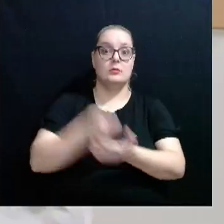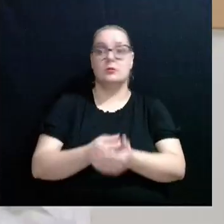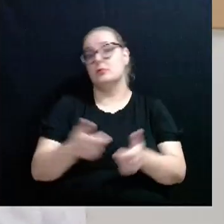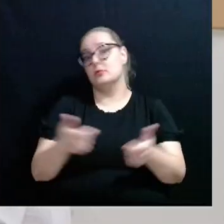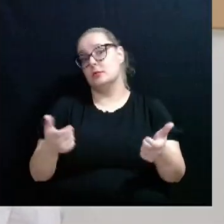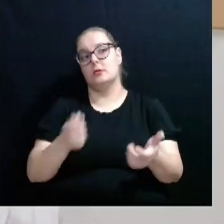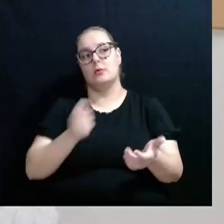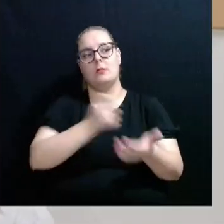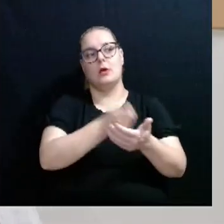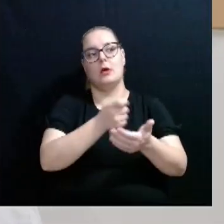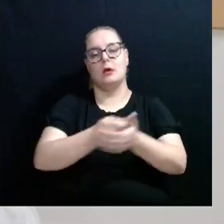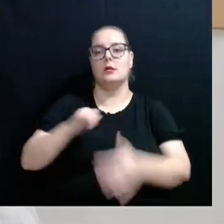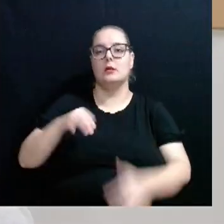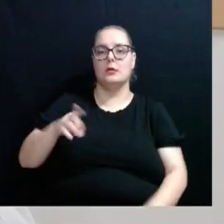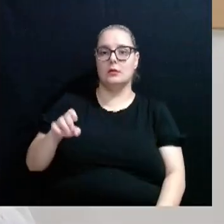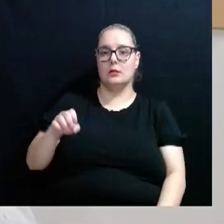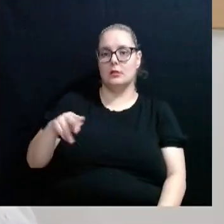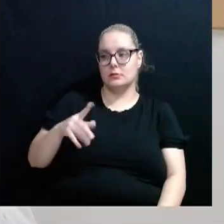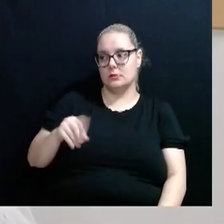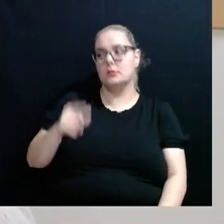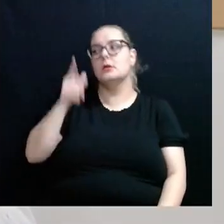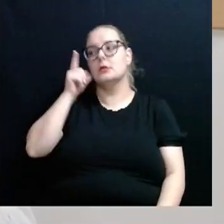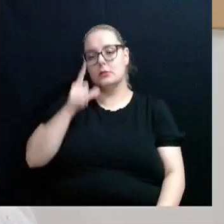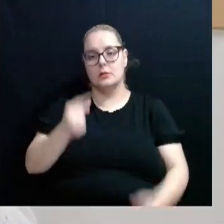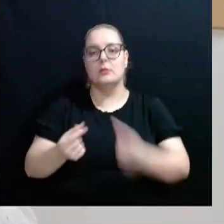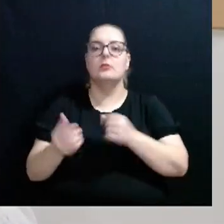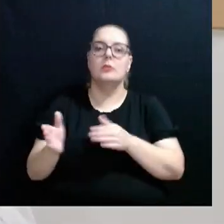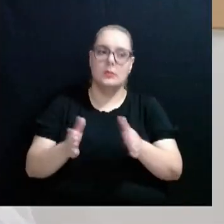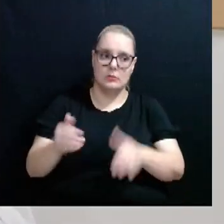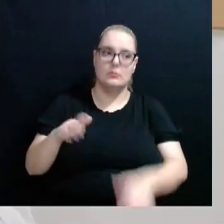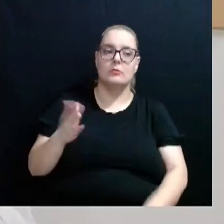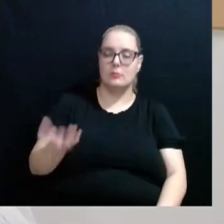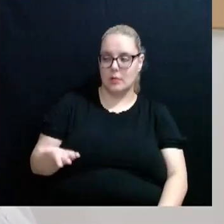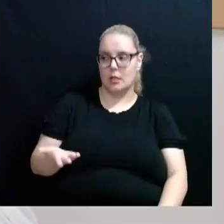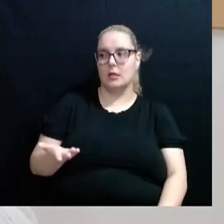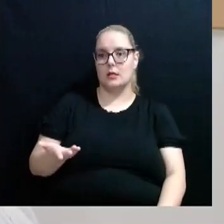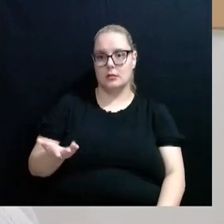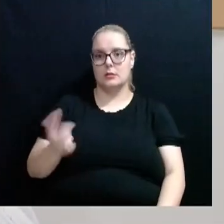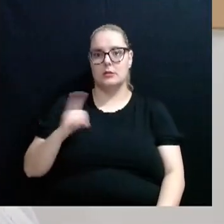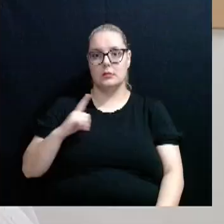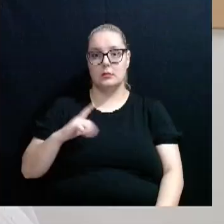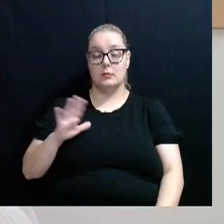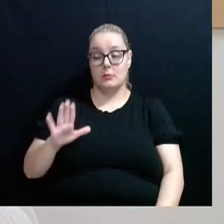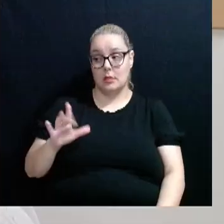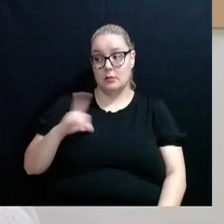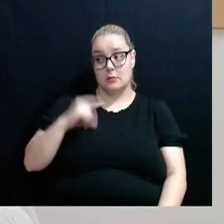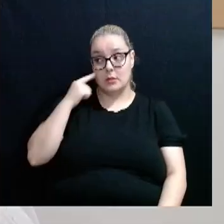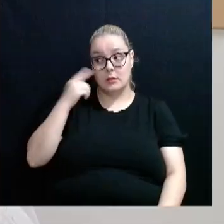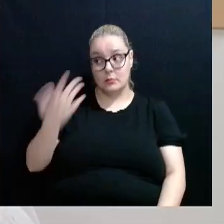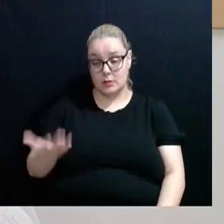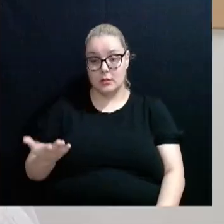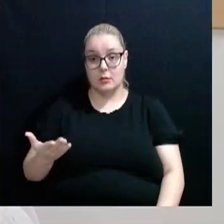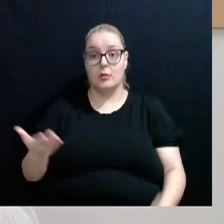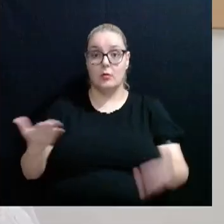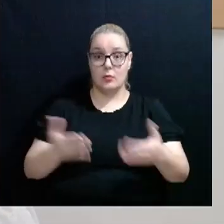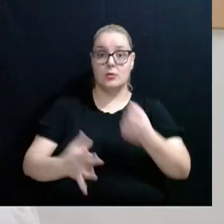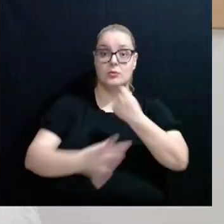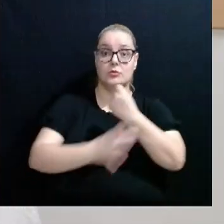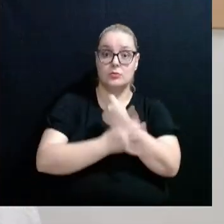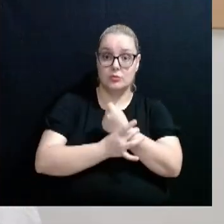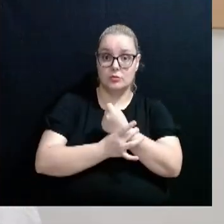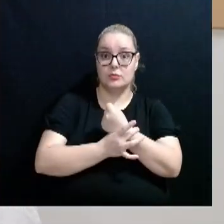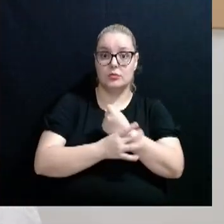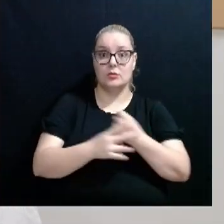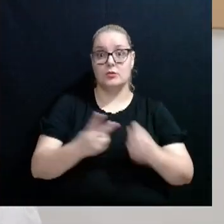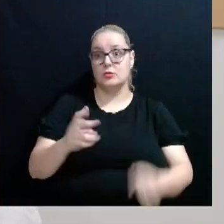indenizações. Então ainda dá para ter um preço mais acessível. Mas para você ter ideia, hoje é um seguro que a partir de uns R$20 você